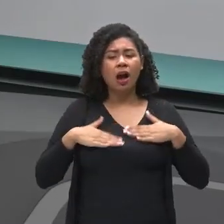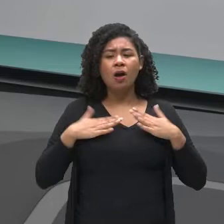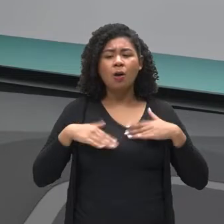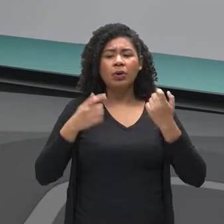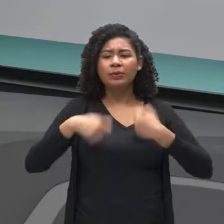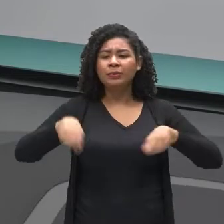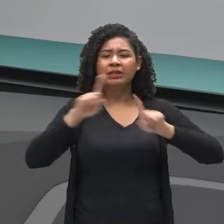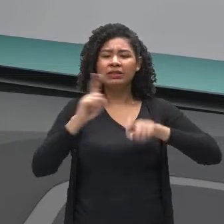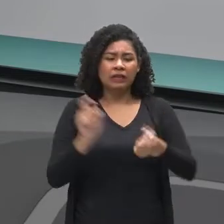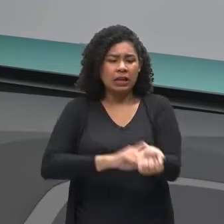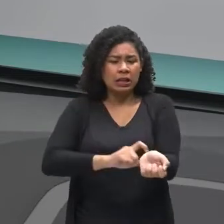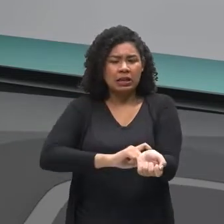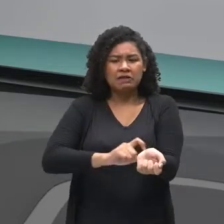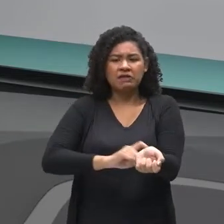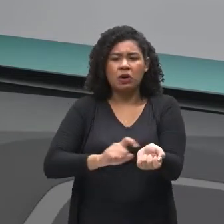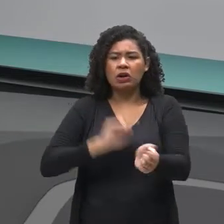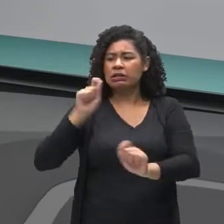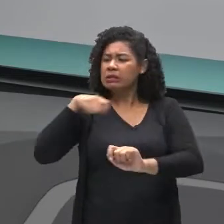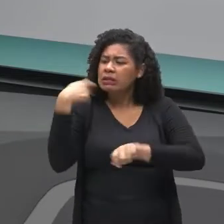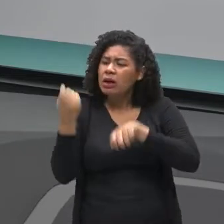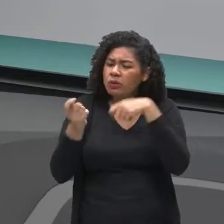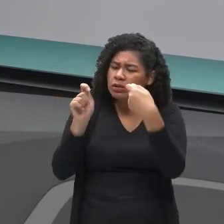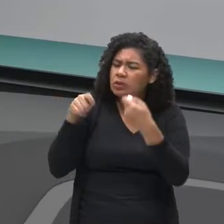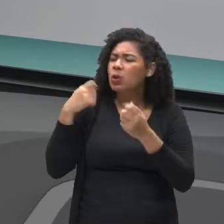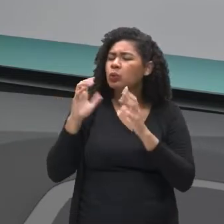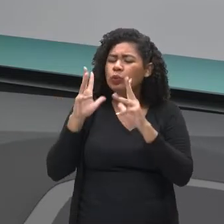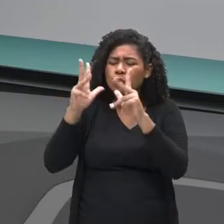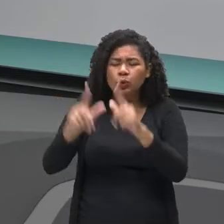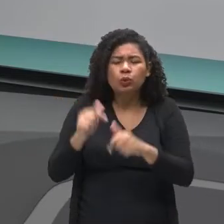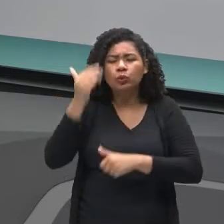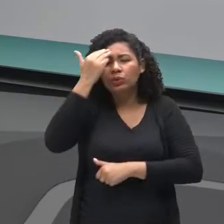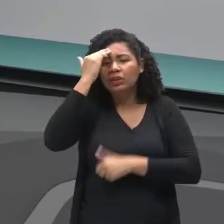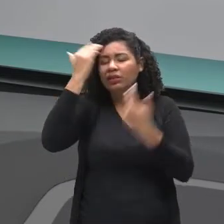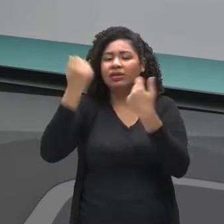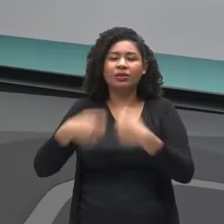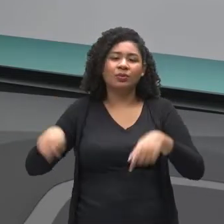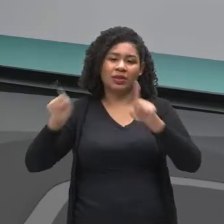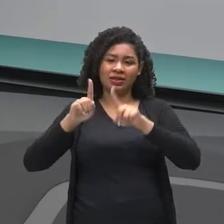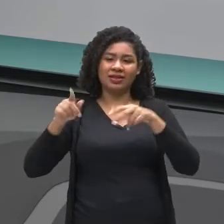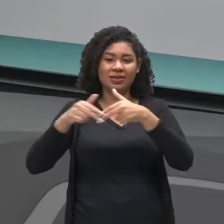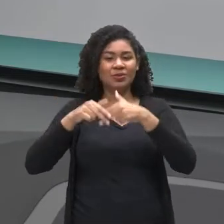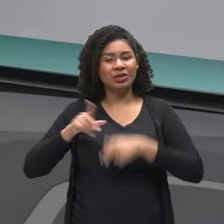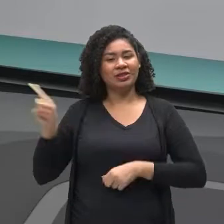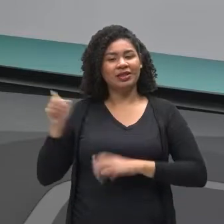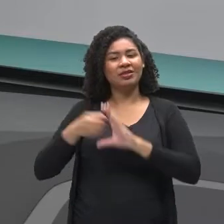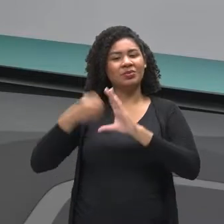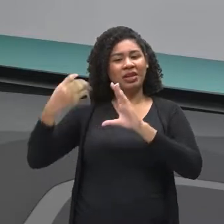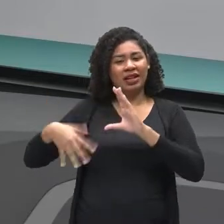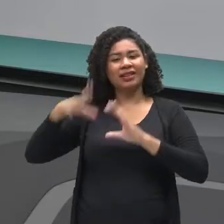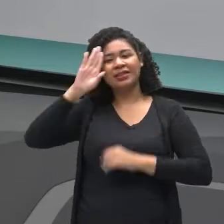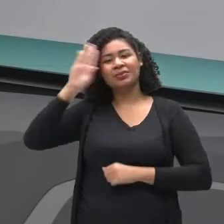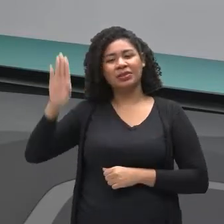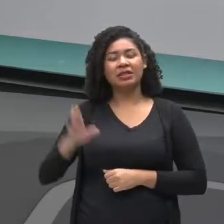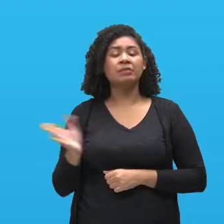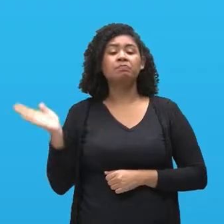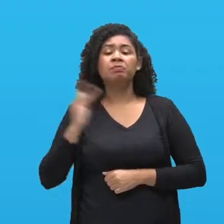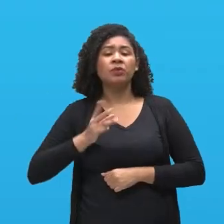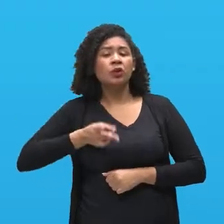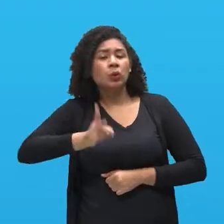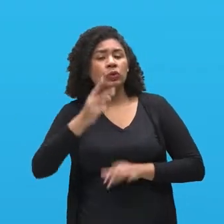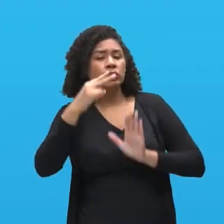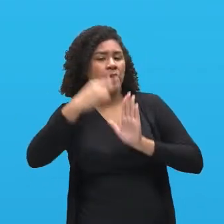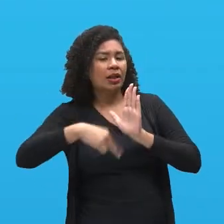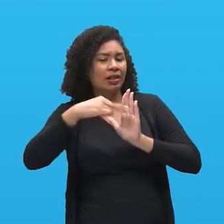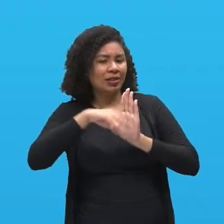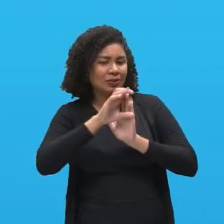as palavras do texto. Essa é uma das características principais do scanning. Vamos terminar de ler o conceito juntos aqui? Vamos